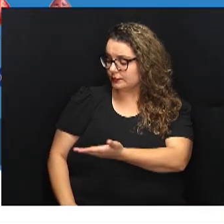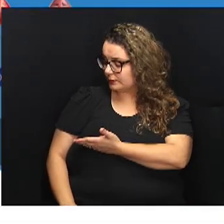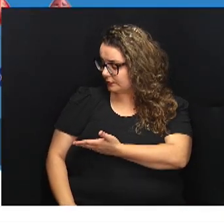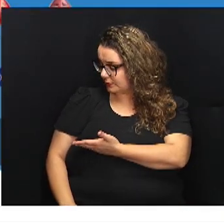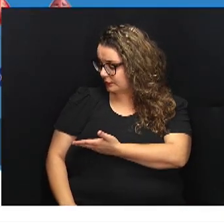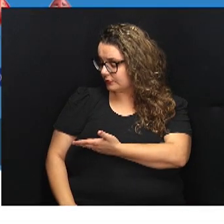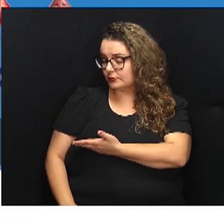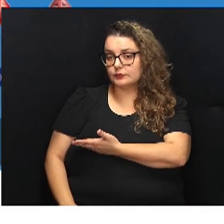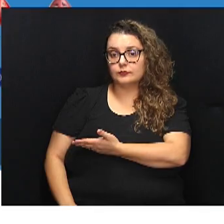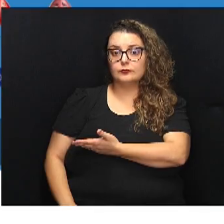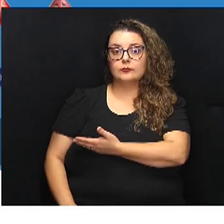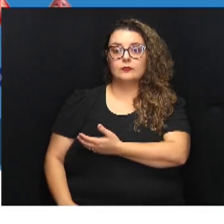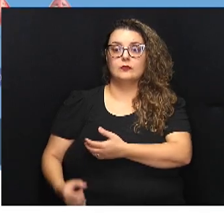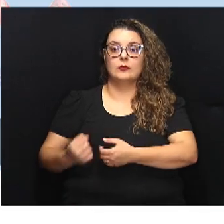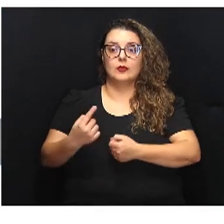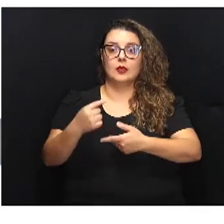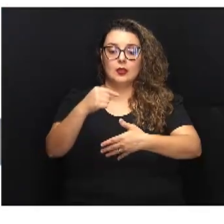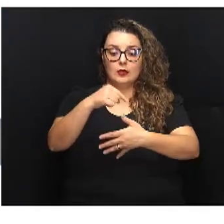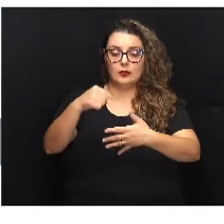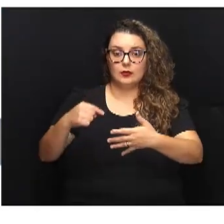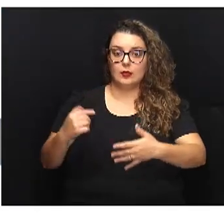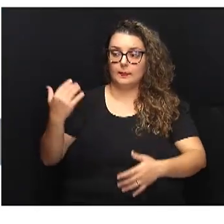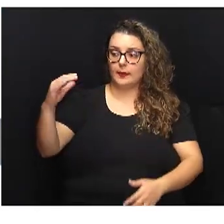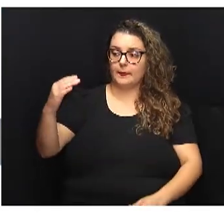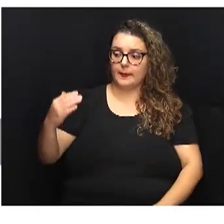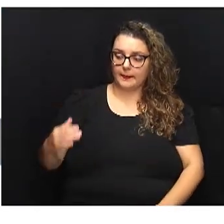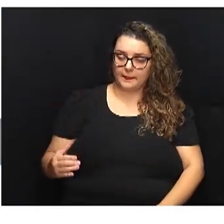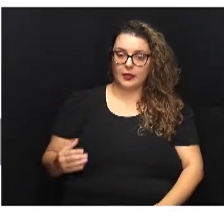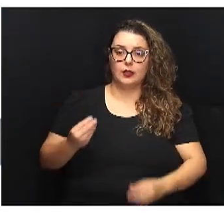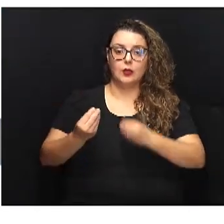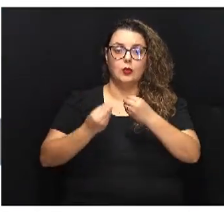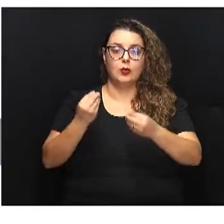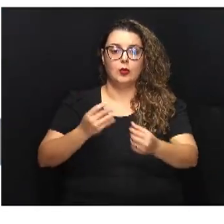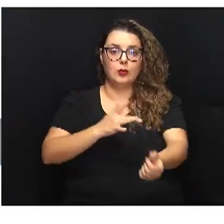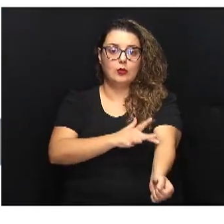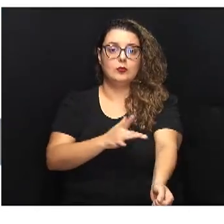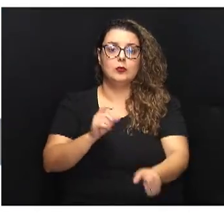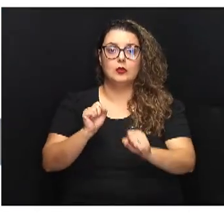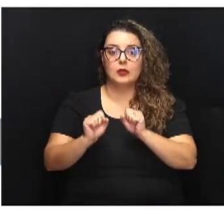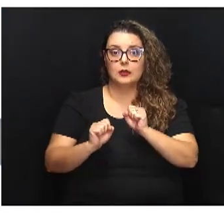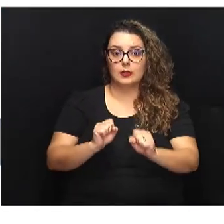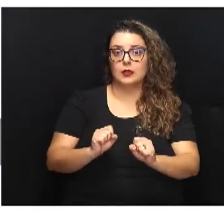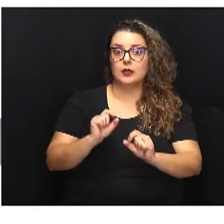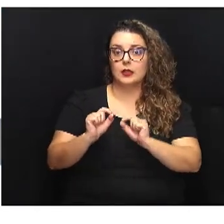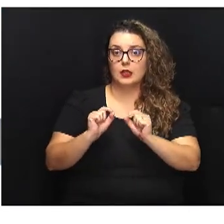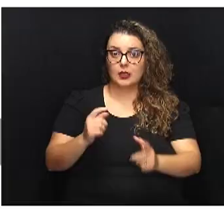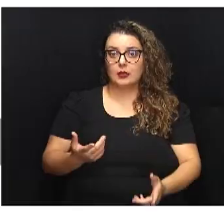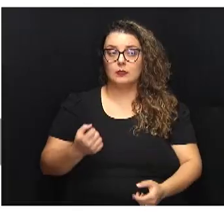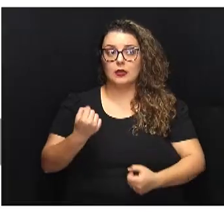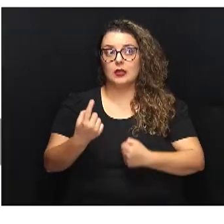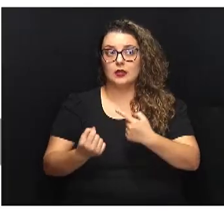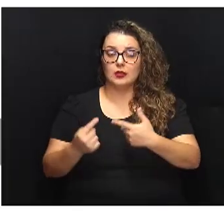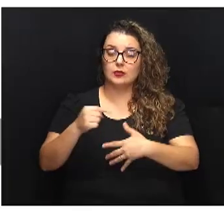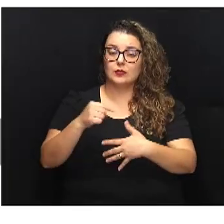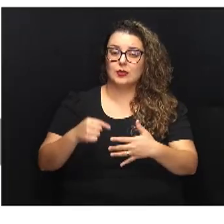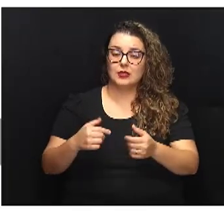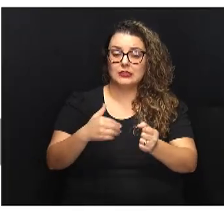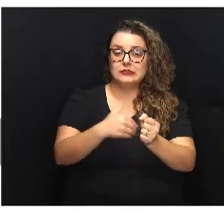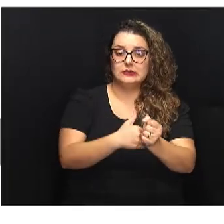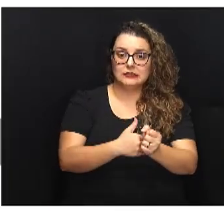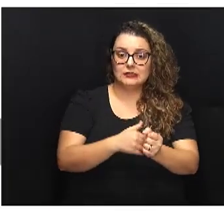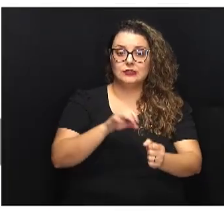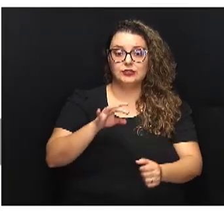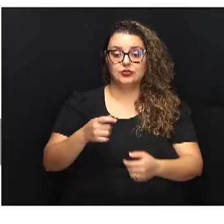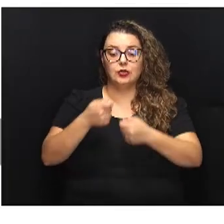www.hemocentrounicamp. Lá a gente colocou alguns critérios de doação de sangue. Só que a gente só vai definir, existem alguns critérios sigilosos que apenas